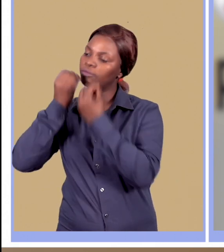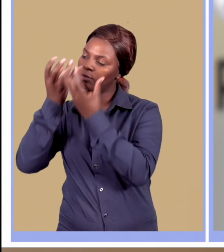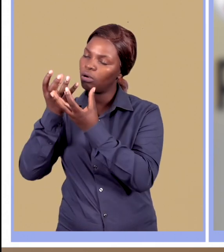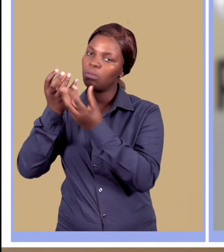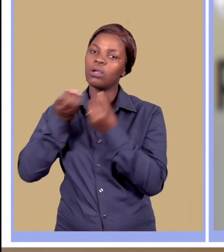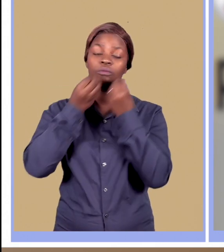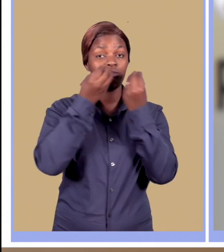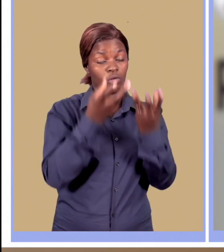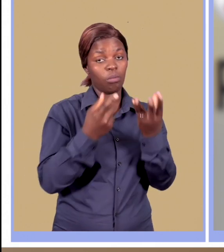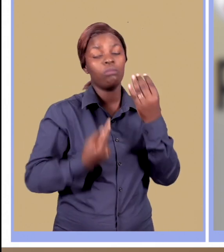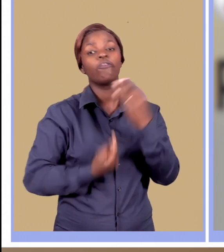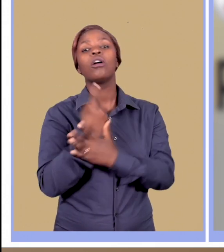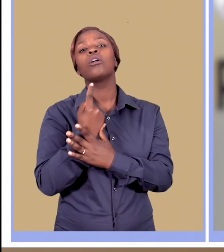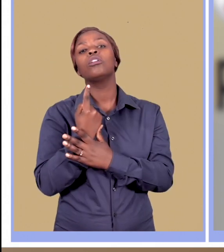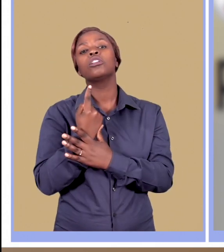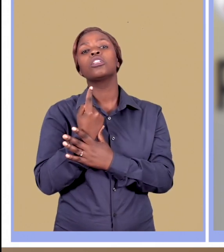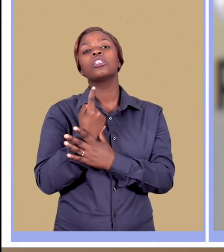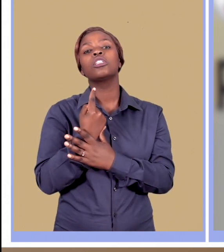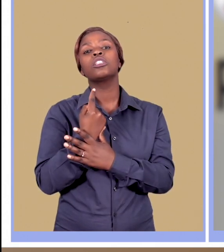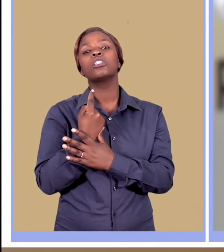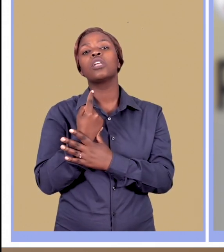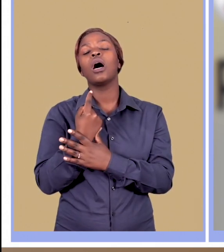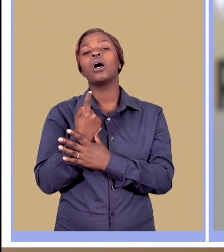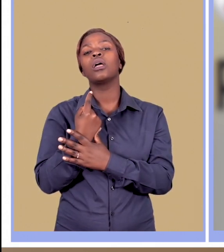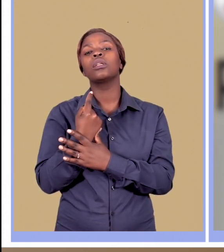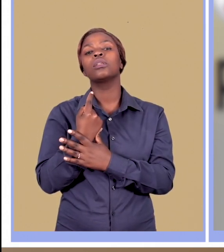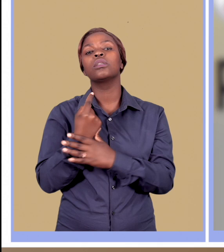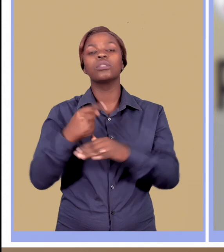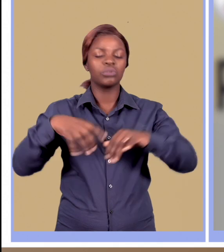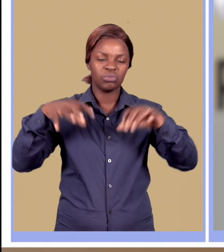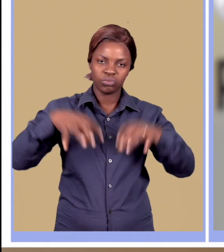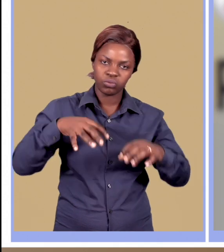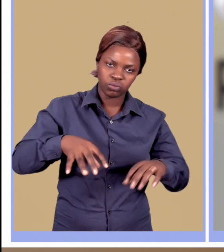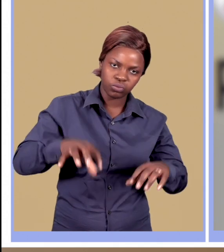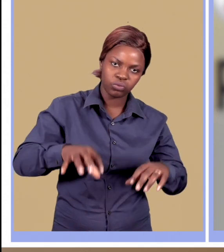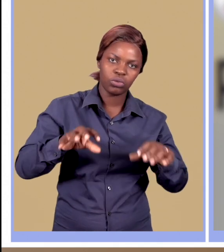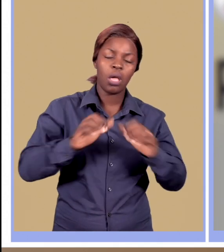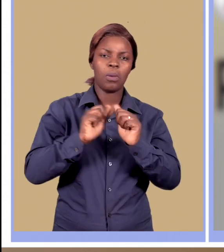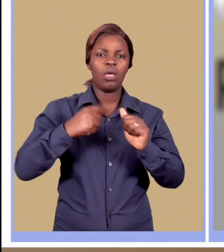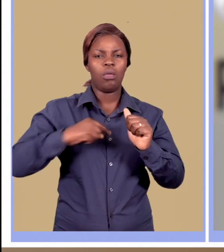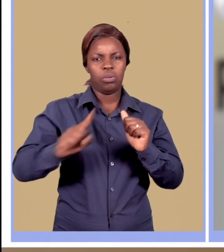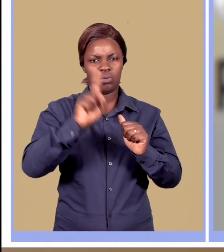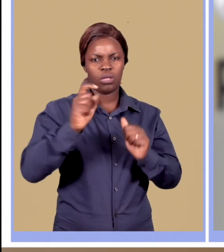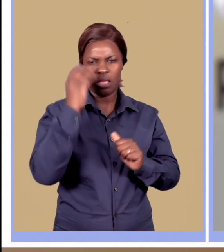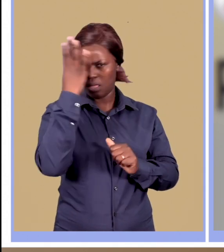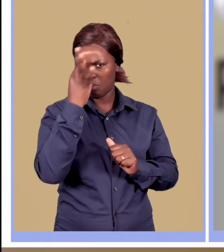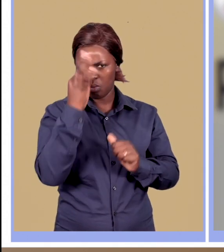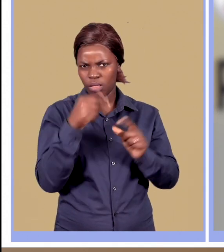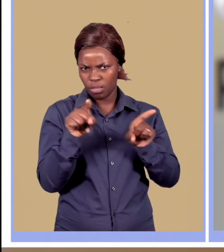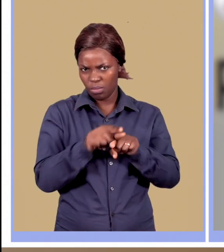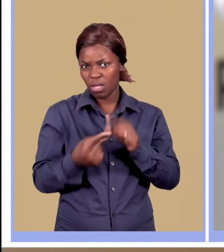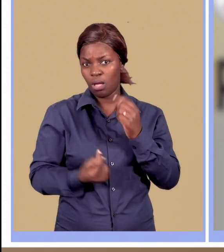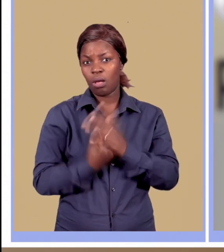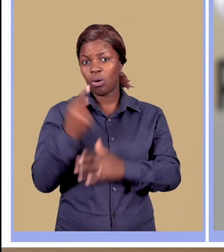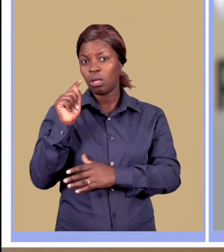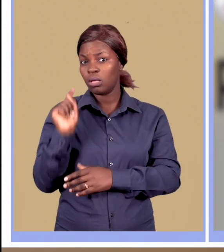pessoas possam saber que haverá uma mudança de temperatura. Não sei, no caso de Nampula, se